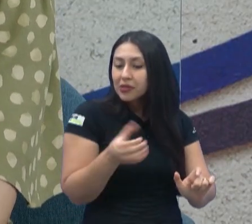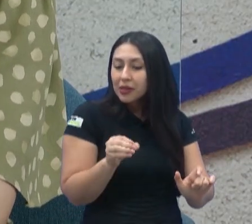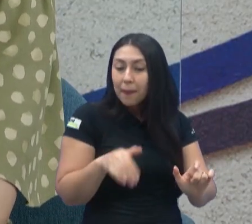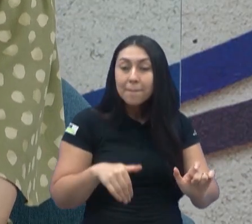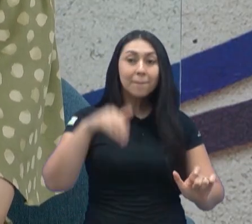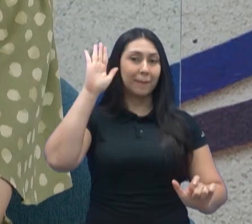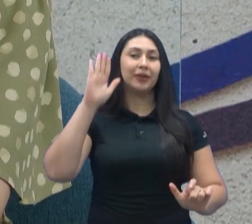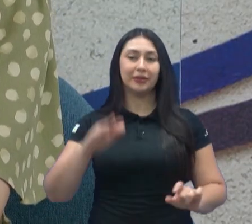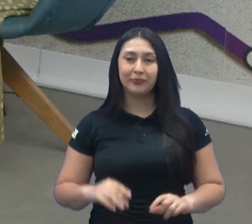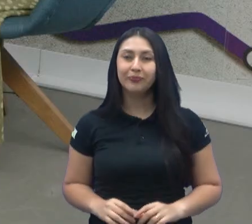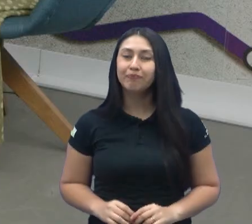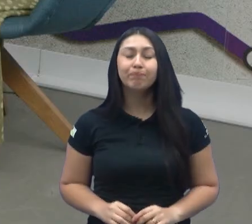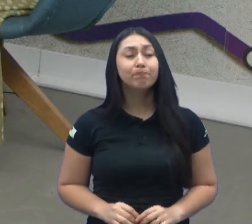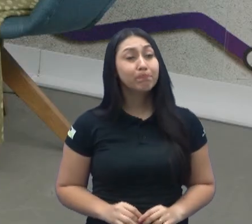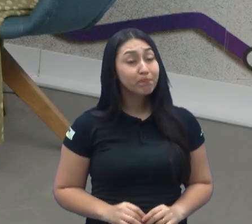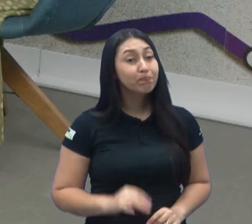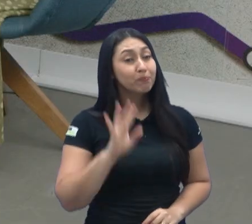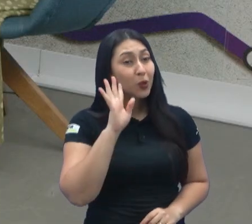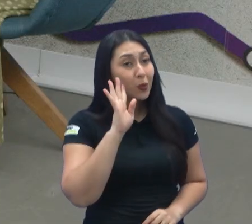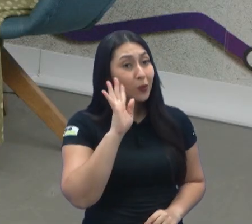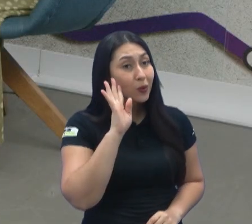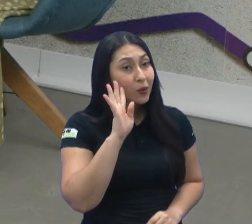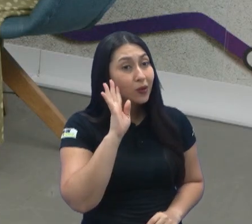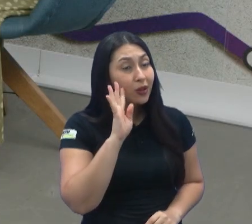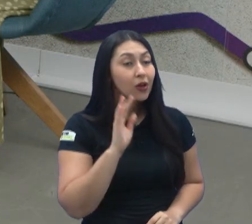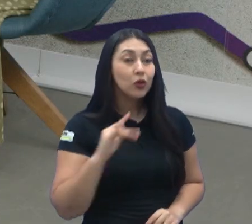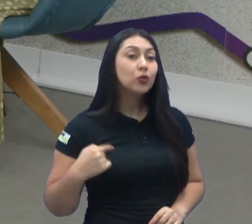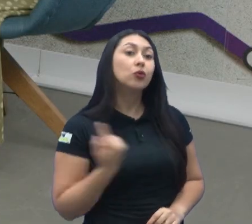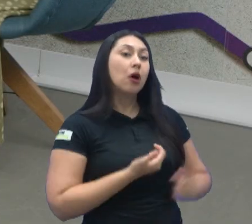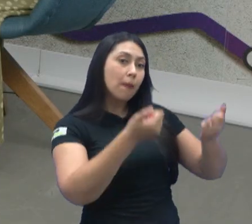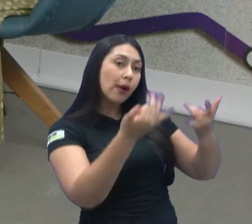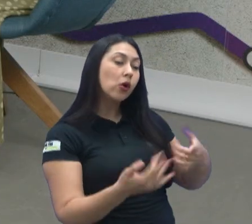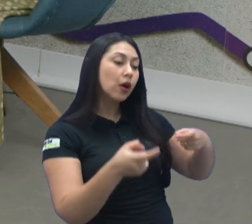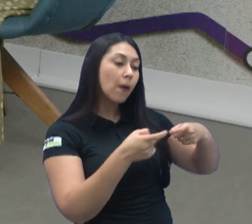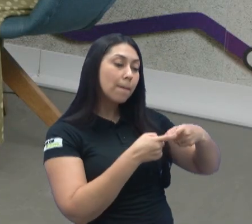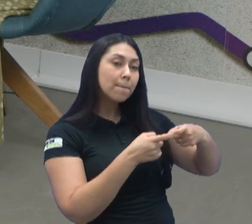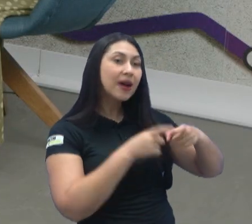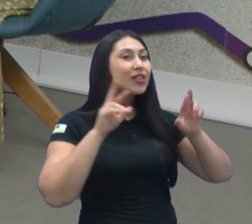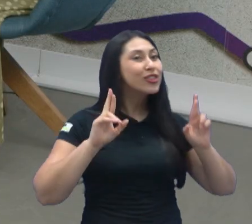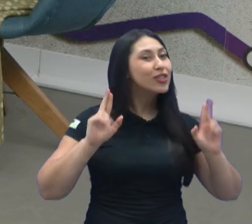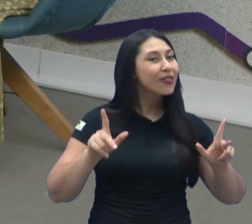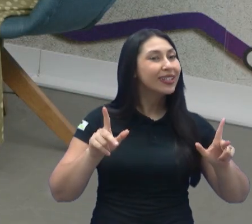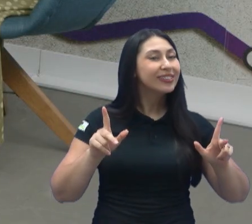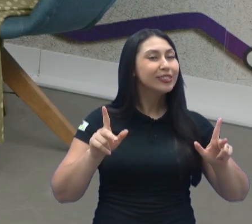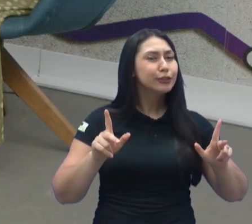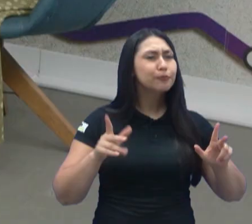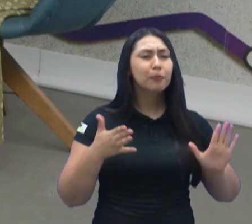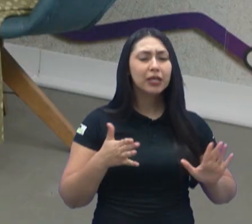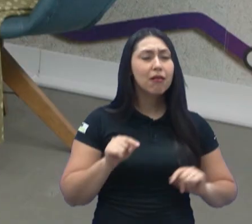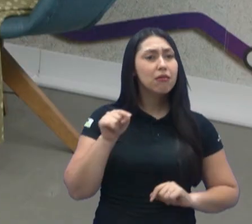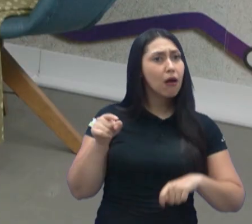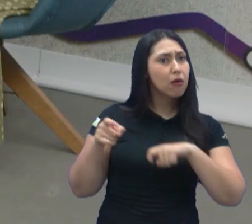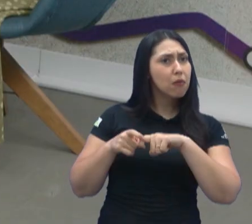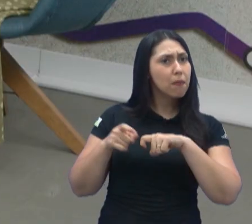80 anos. Muito bacana, a gente falou do médico aí, a diferença do geriatra. O geriatra, ele é